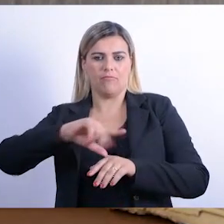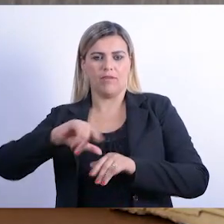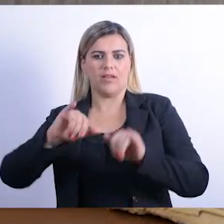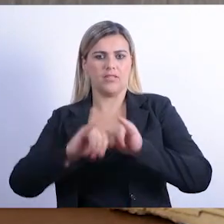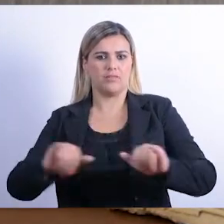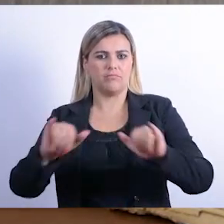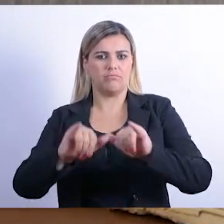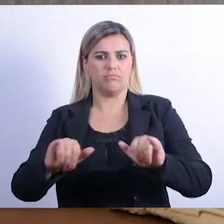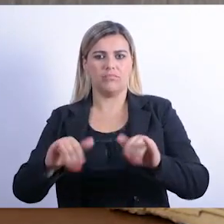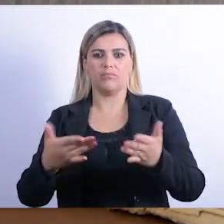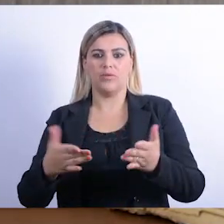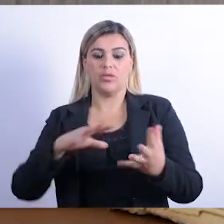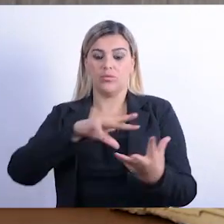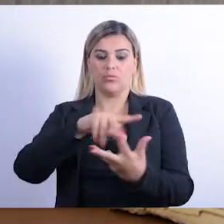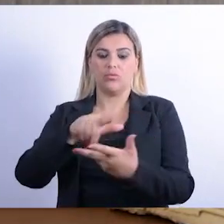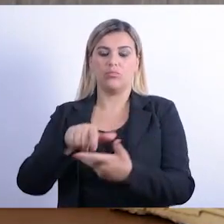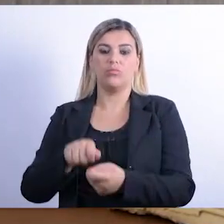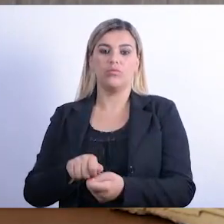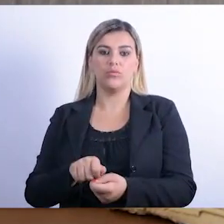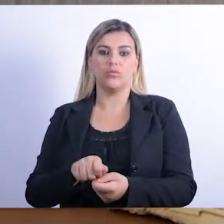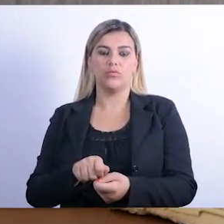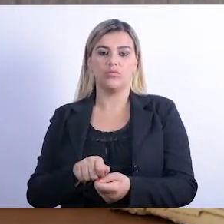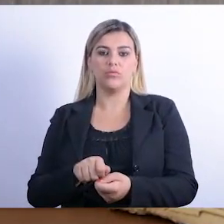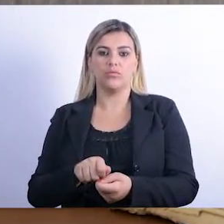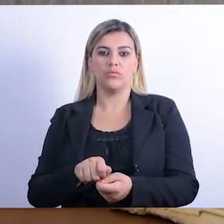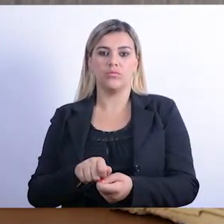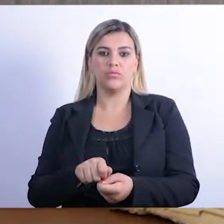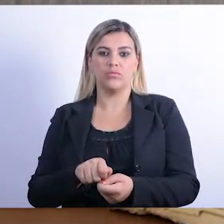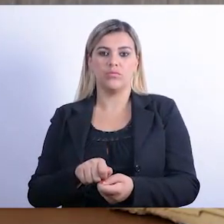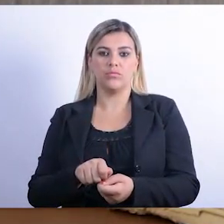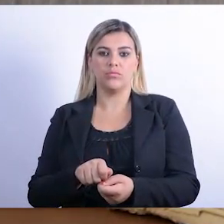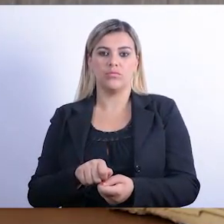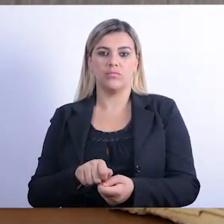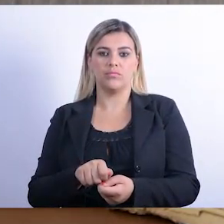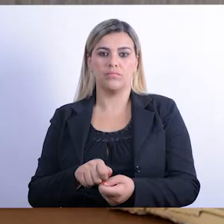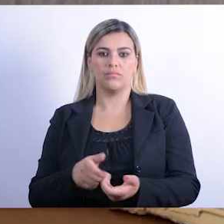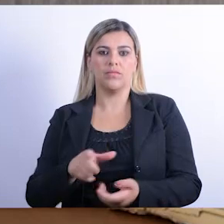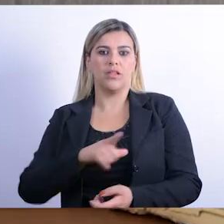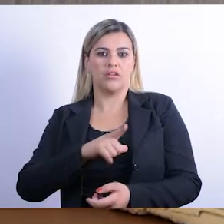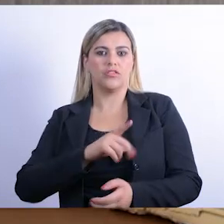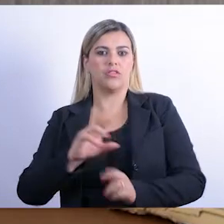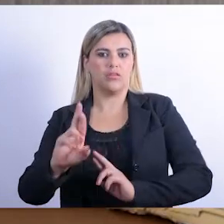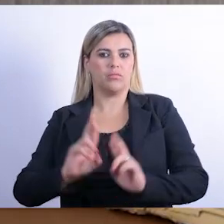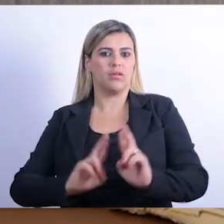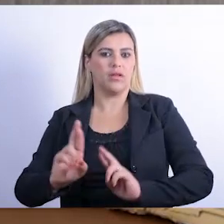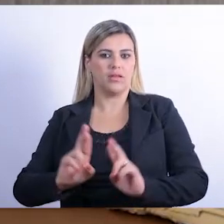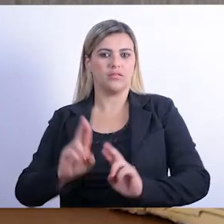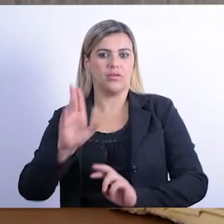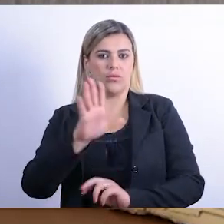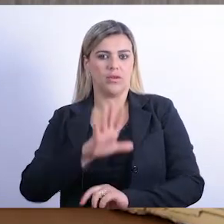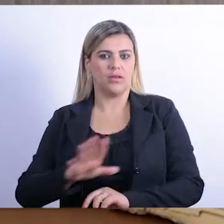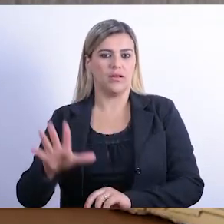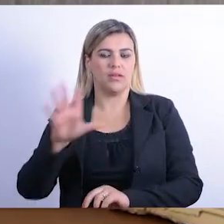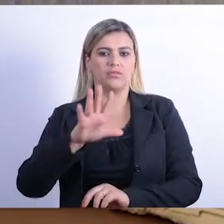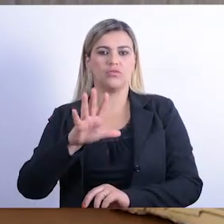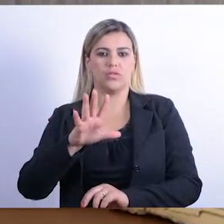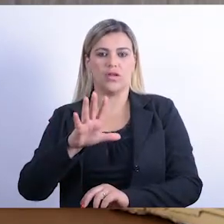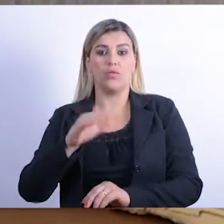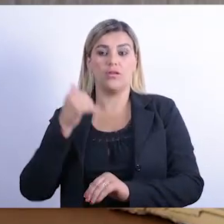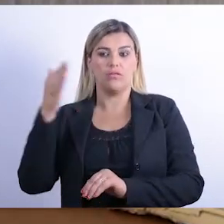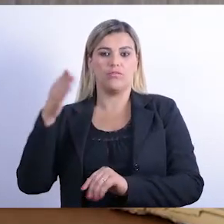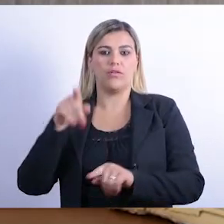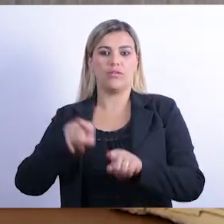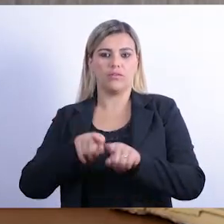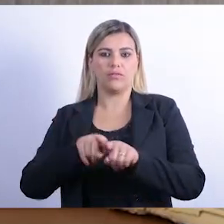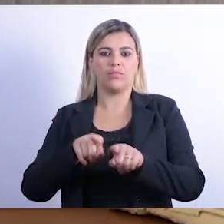temos uma relação nacional e internacional muito forte, mas nós ainda temos que avançar muito. Eu acho que é uma área que